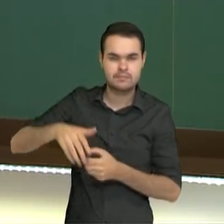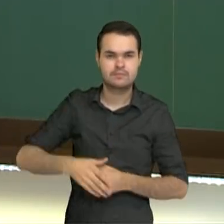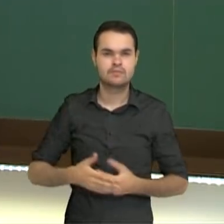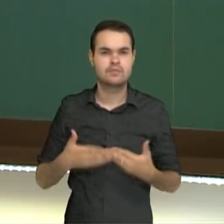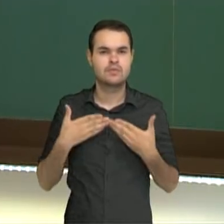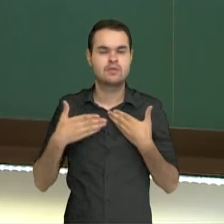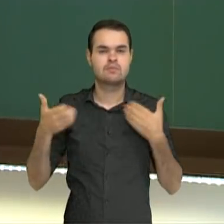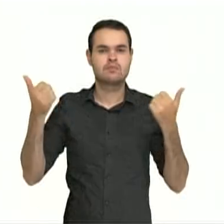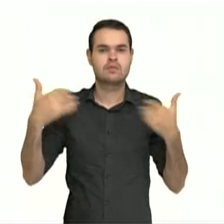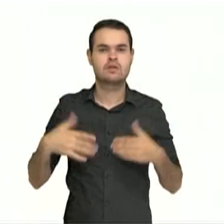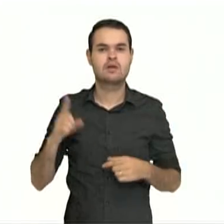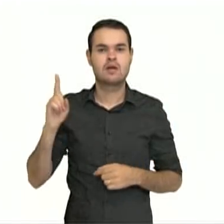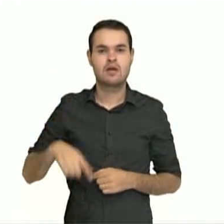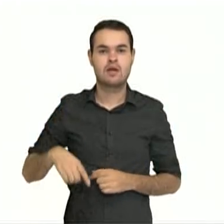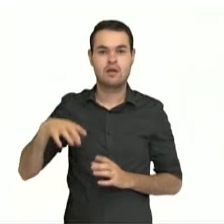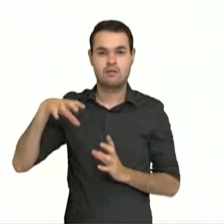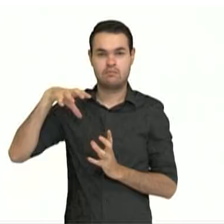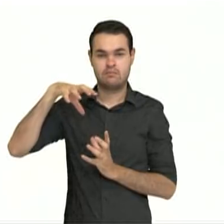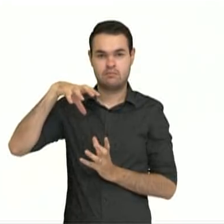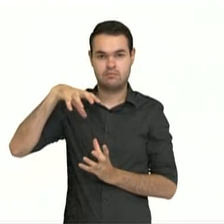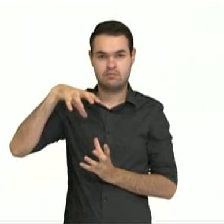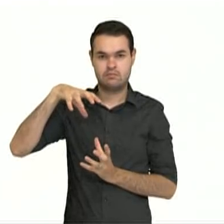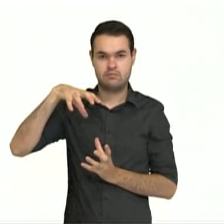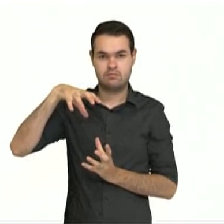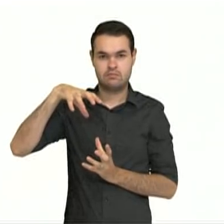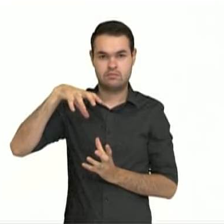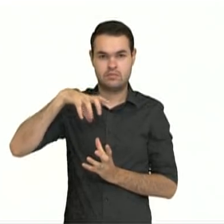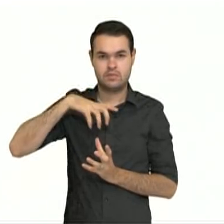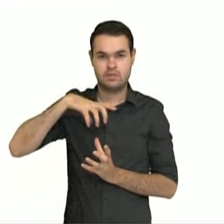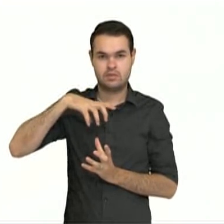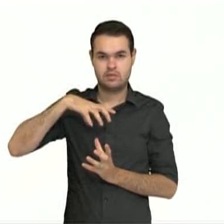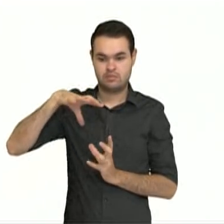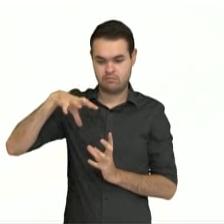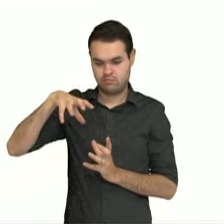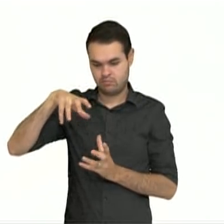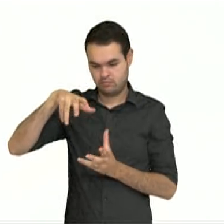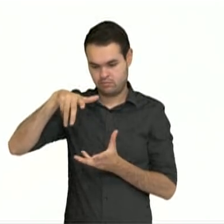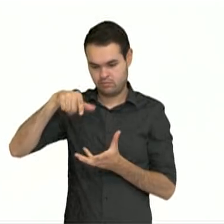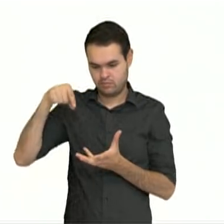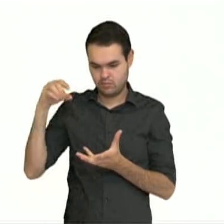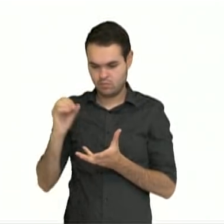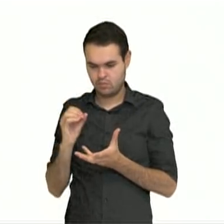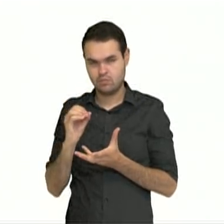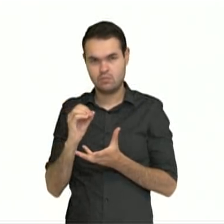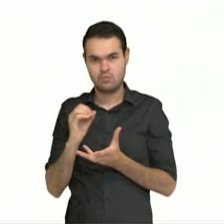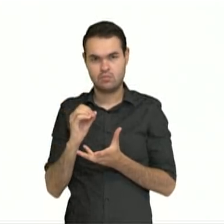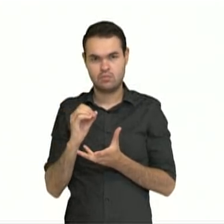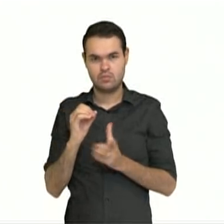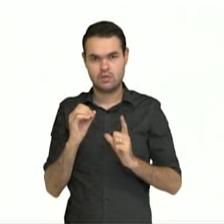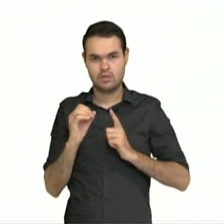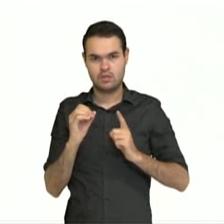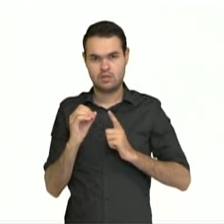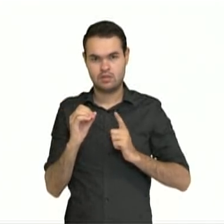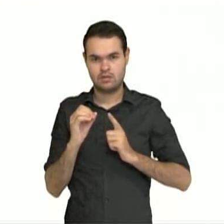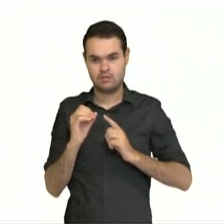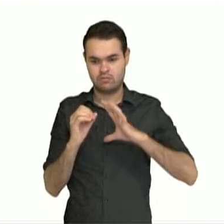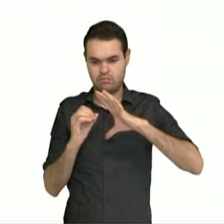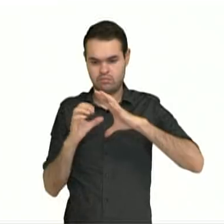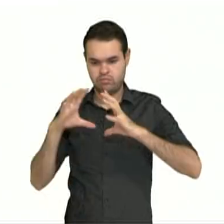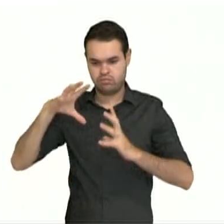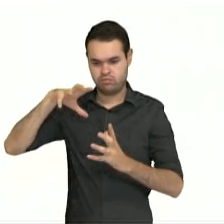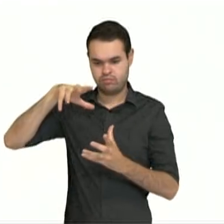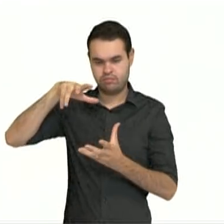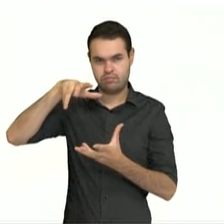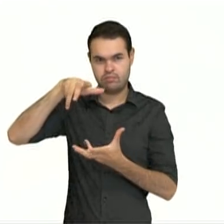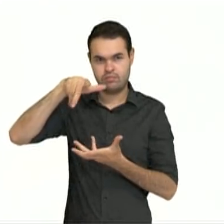dele. É o movimento que a Terra faz em torno do seu próprio eixo. Então nós já sabemos que rotação é